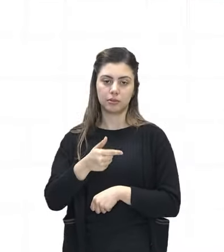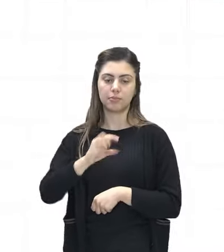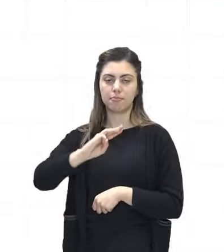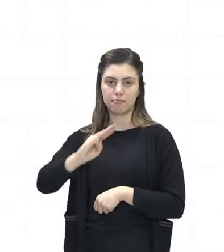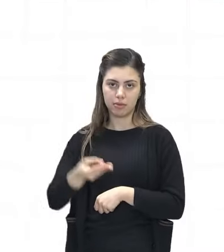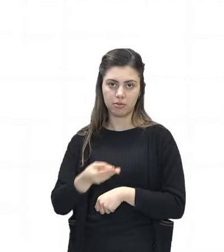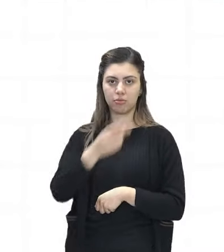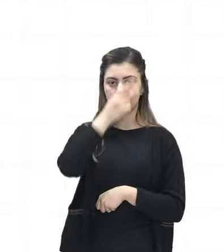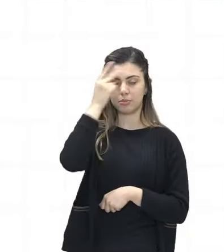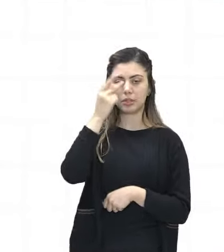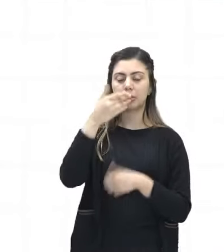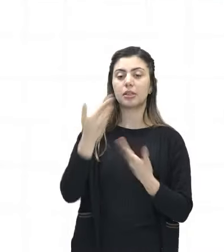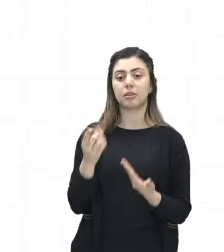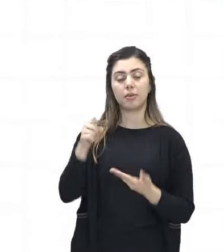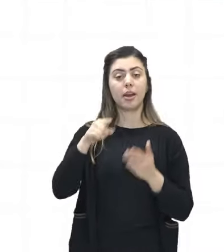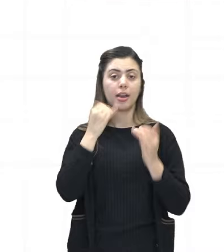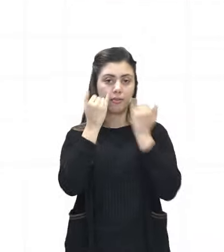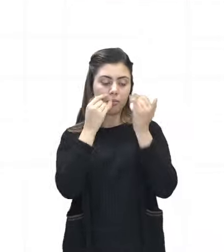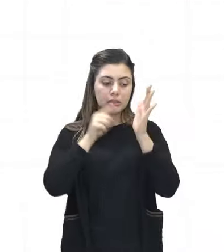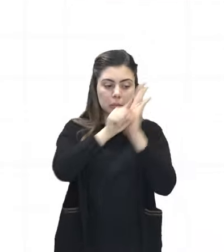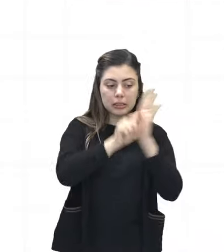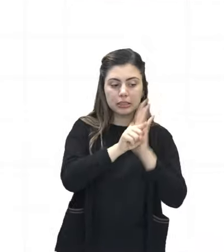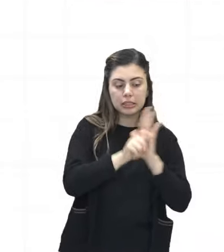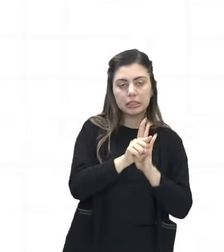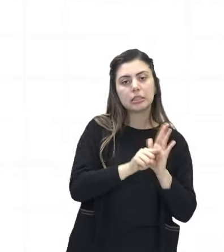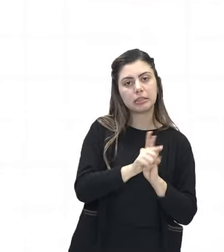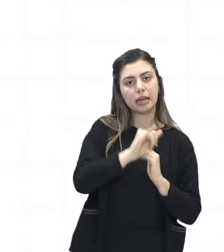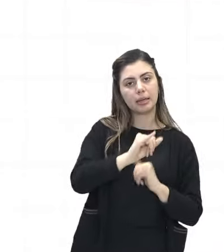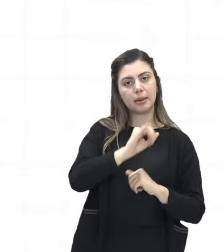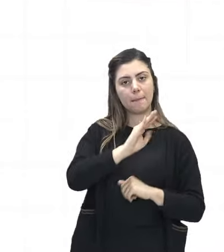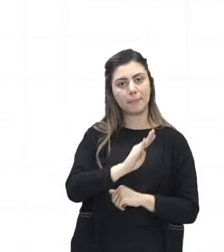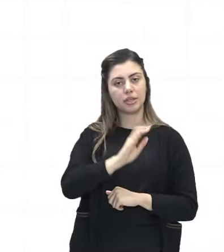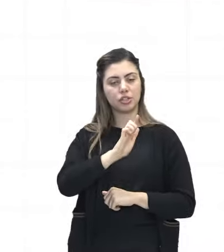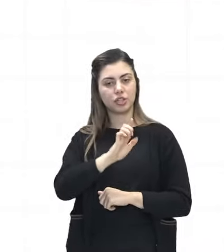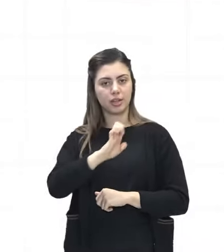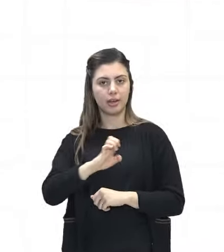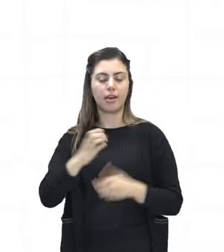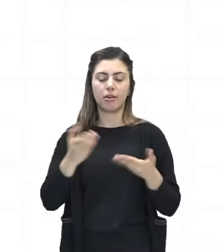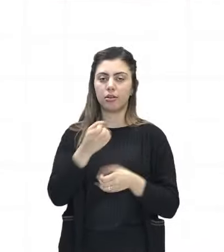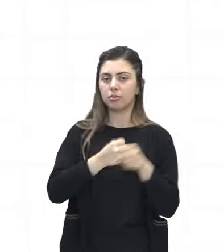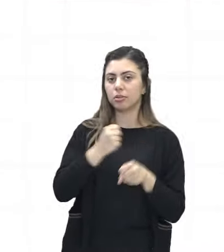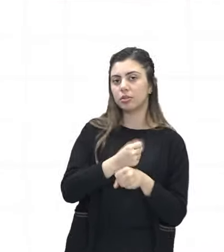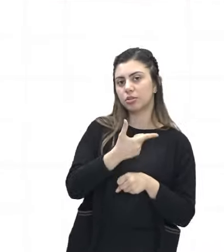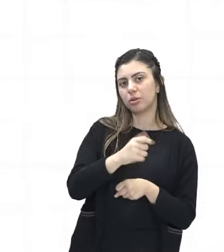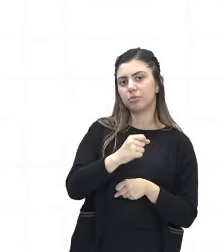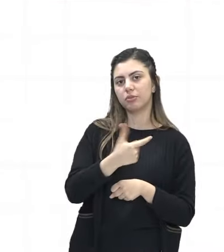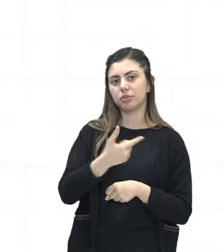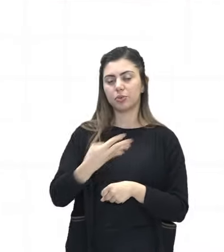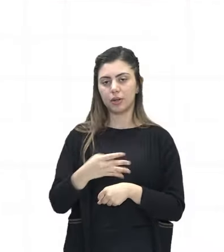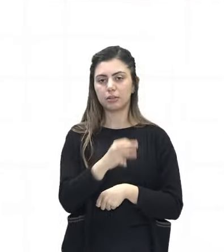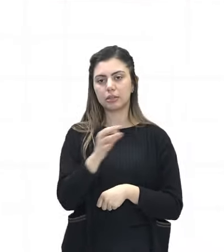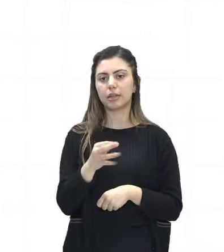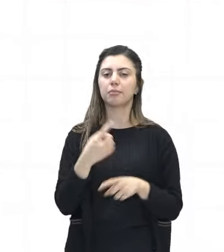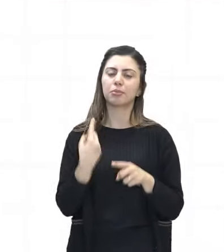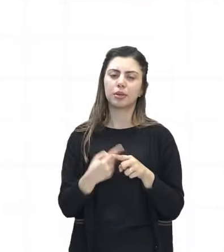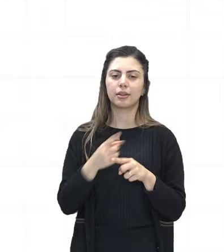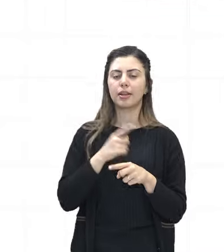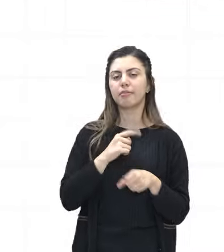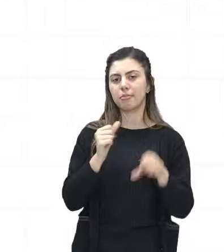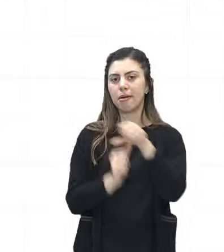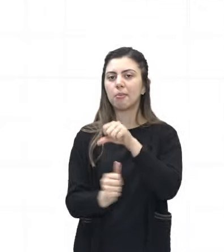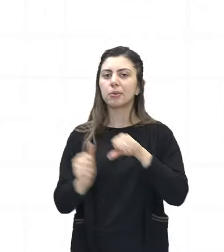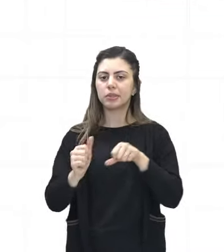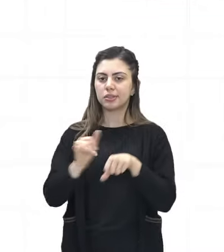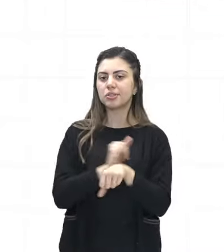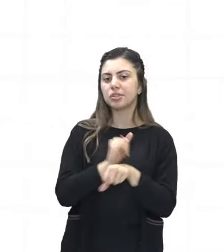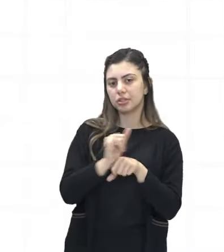isso é um dado do IBGE atualizado agora em 2024 após a a mudança ali na metodologia que foi